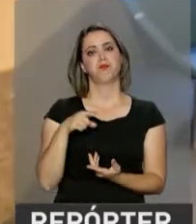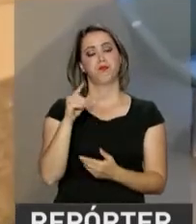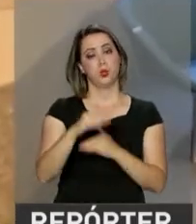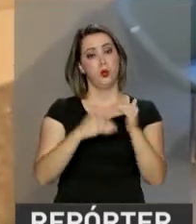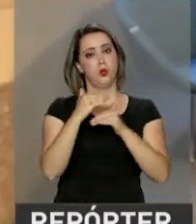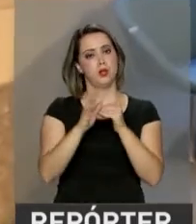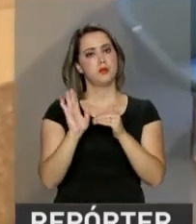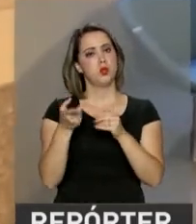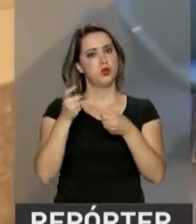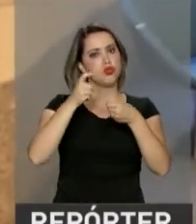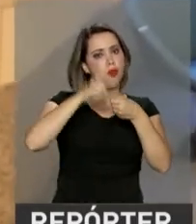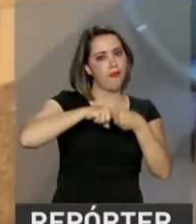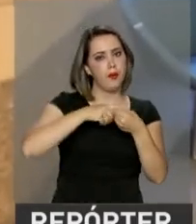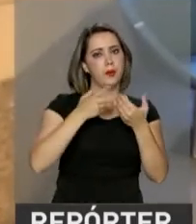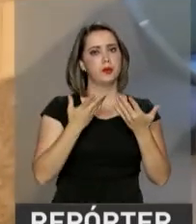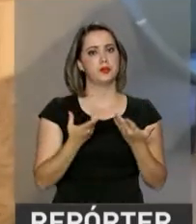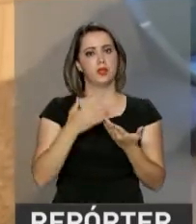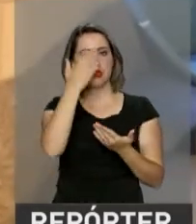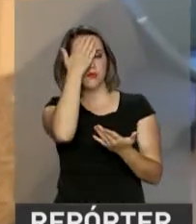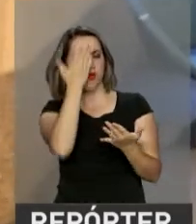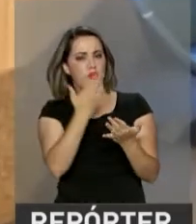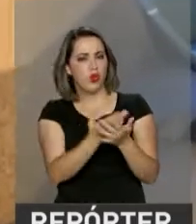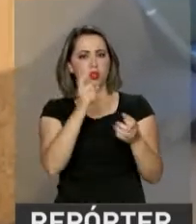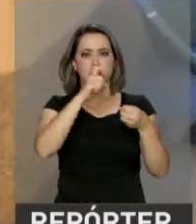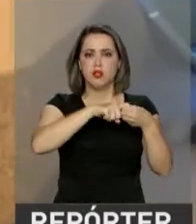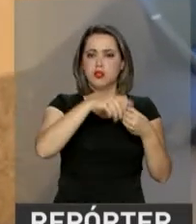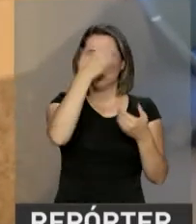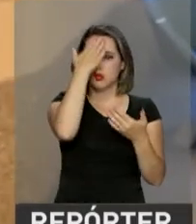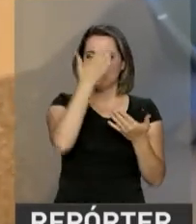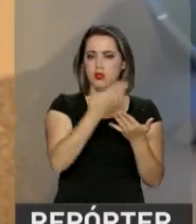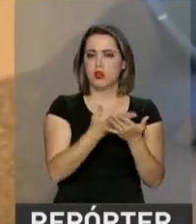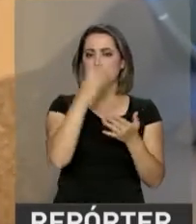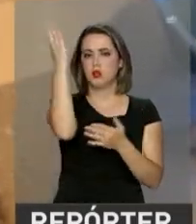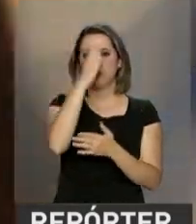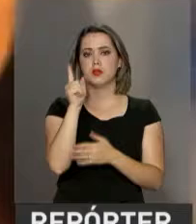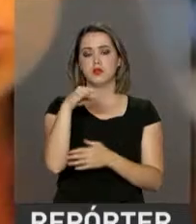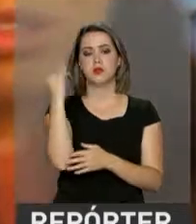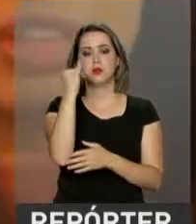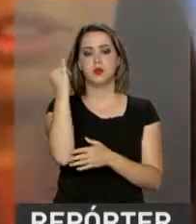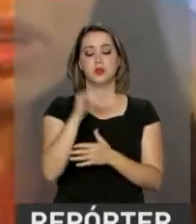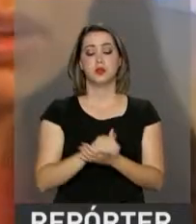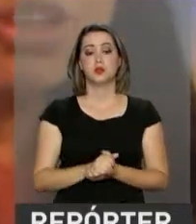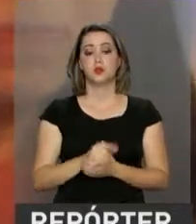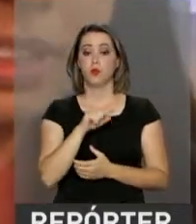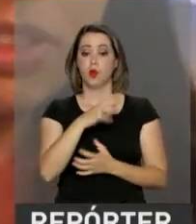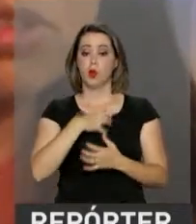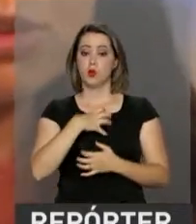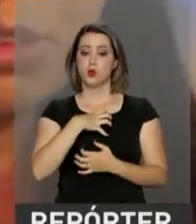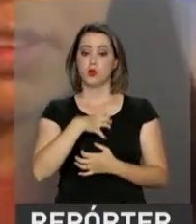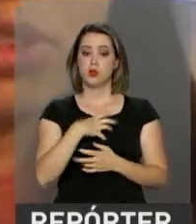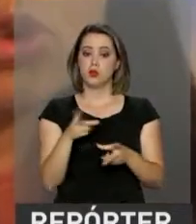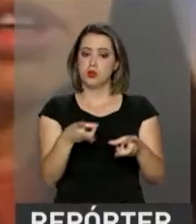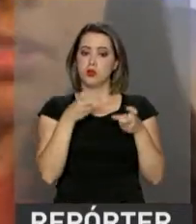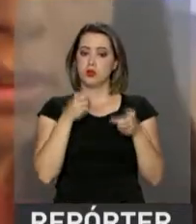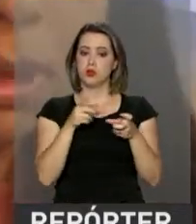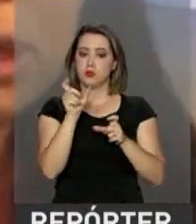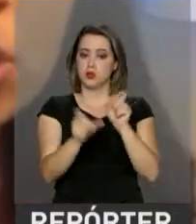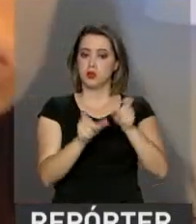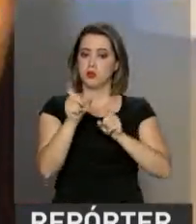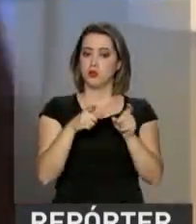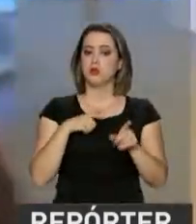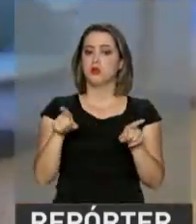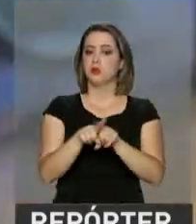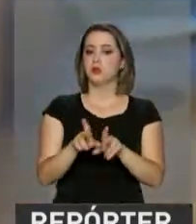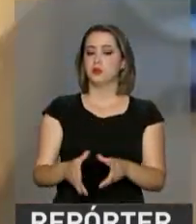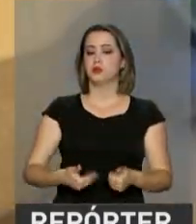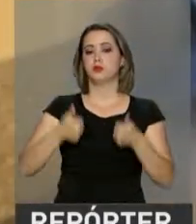já está voltando, a confiança já volta à economia brasileira, isso é que é importante. O senhor sente, então, que a expectativa dos investidores também